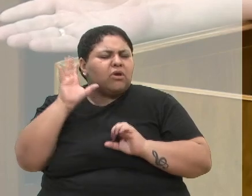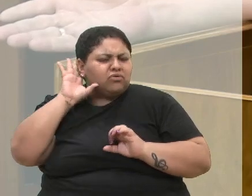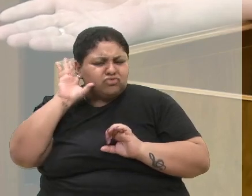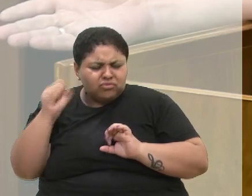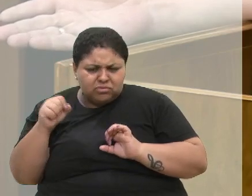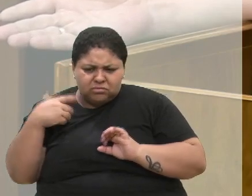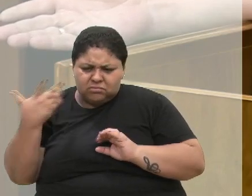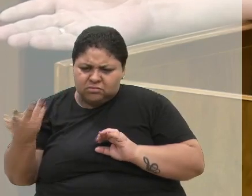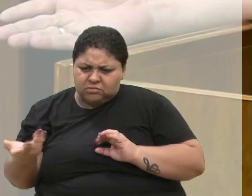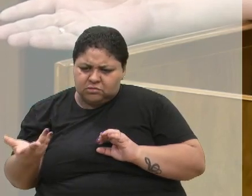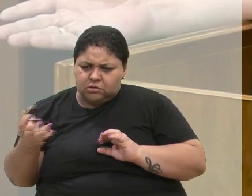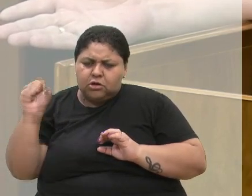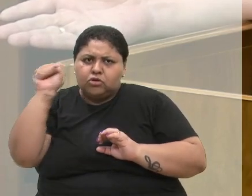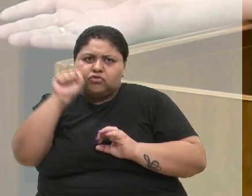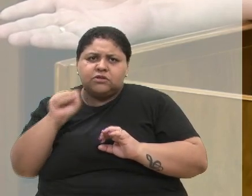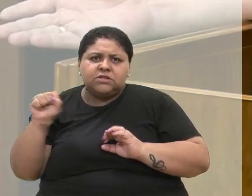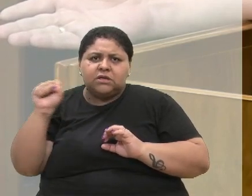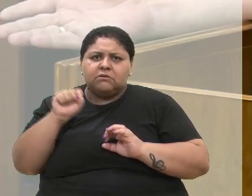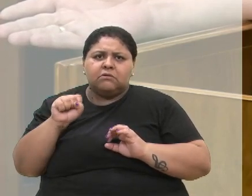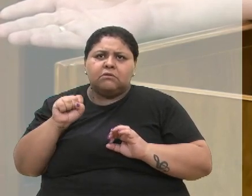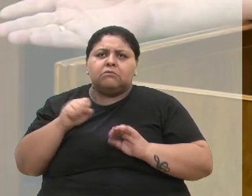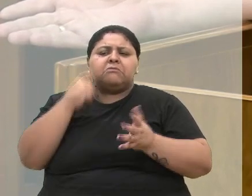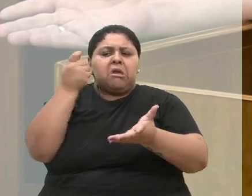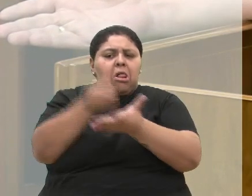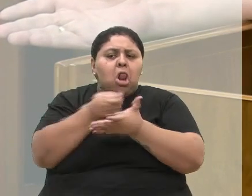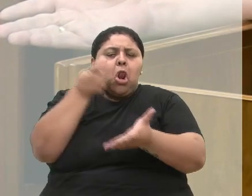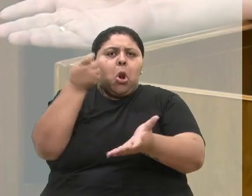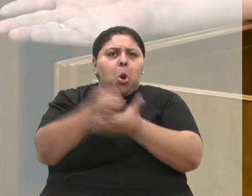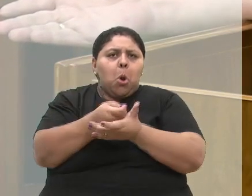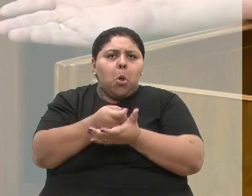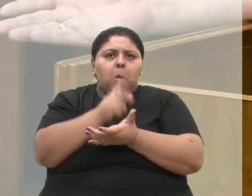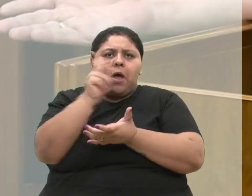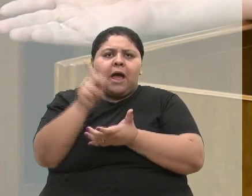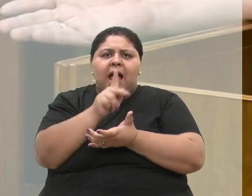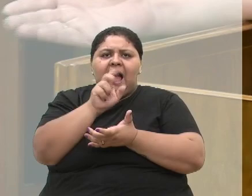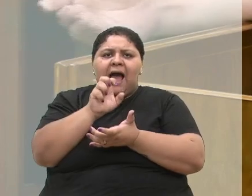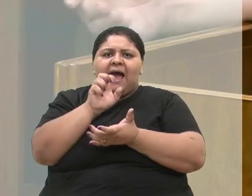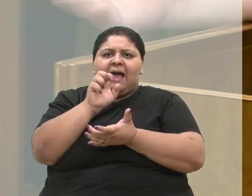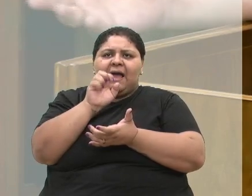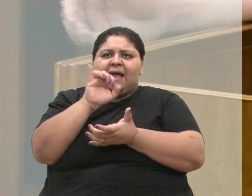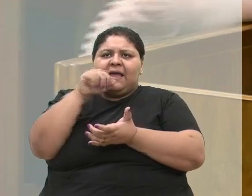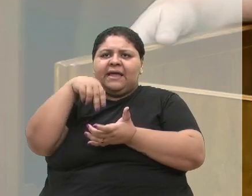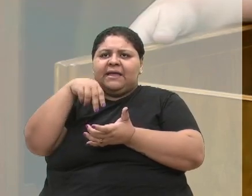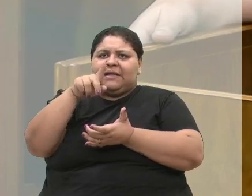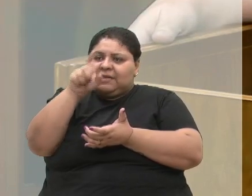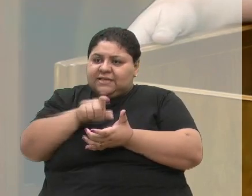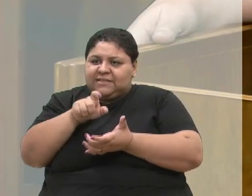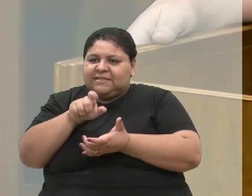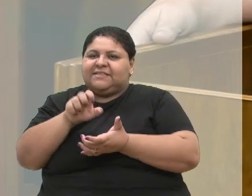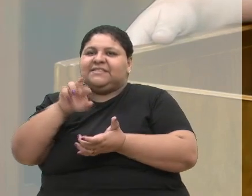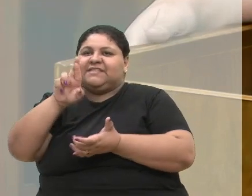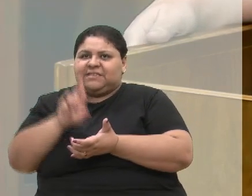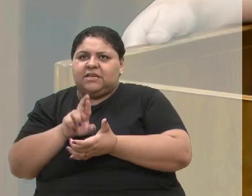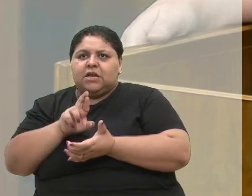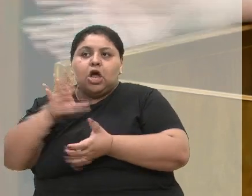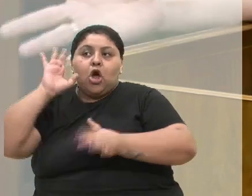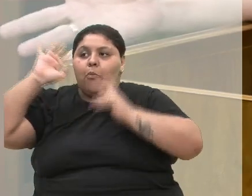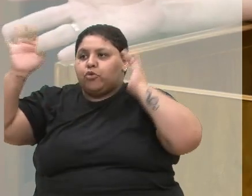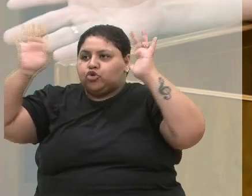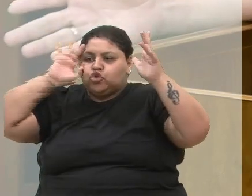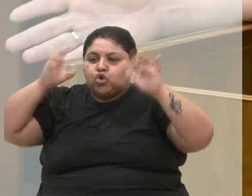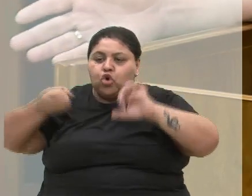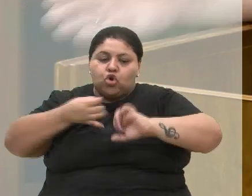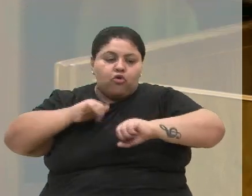escutei foi do senador Reis, que é um lutador, que é um batalhador, que é uma pessoa que mais trabalhou para esse sonho do novo aeroporto, e